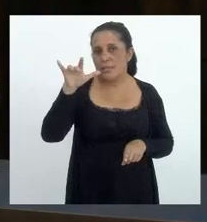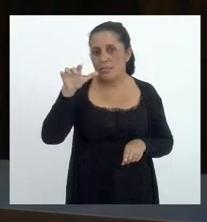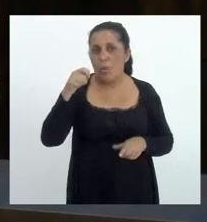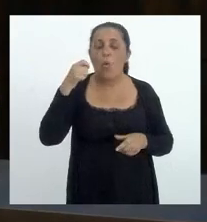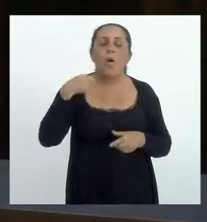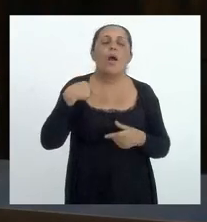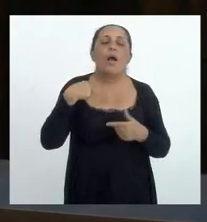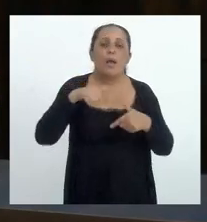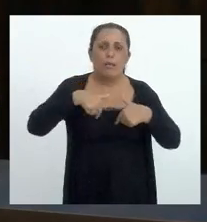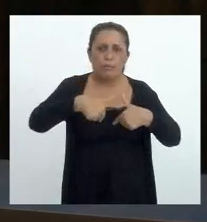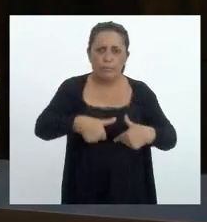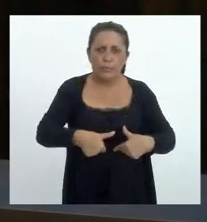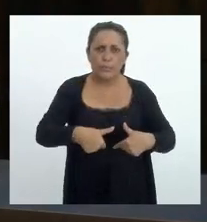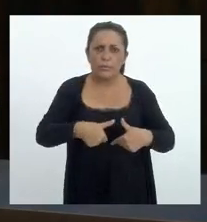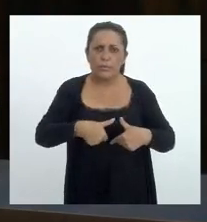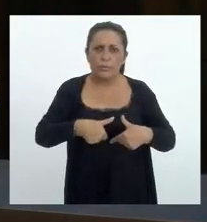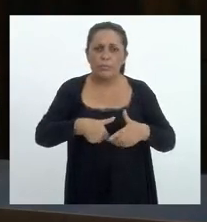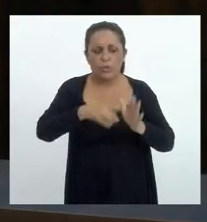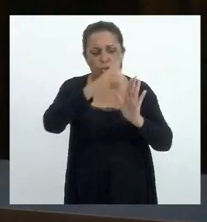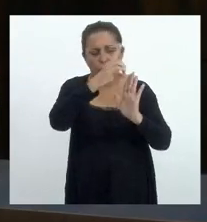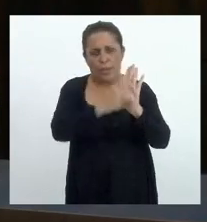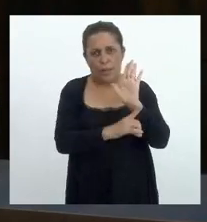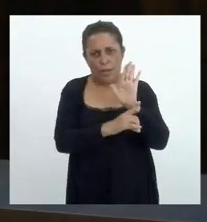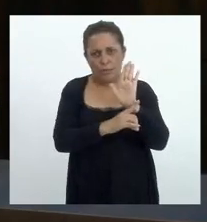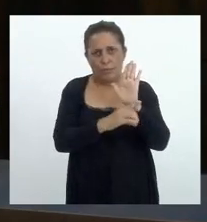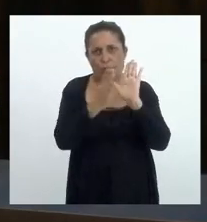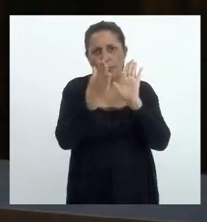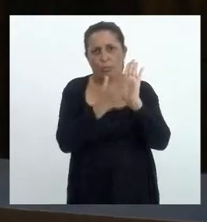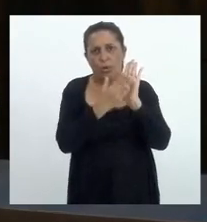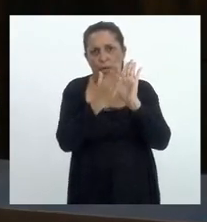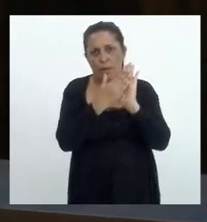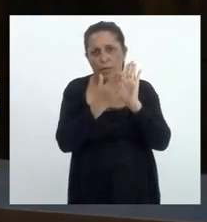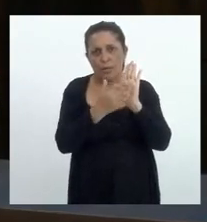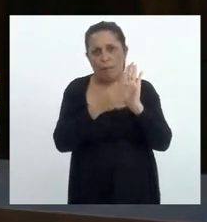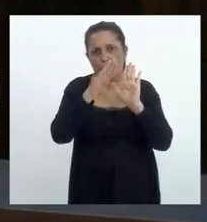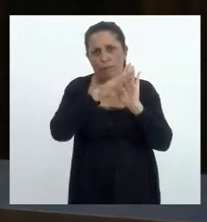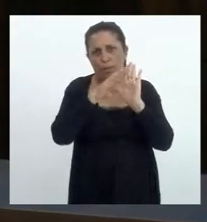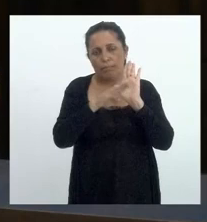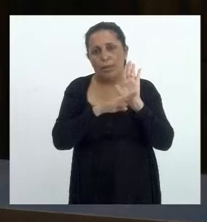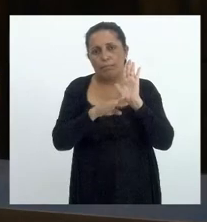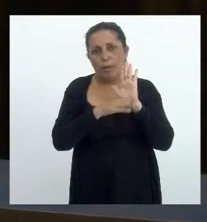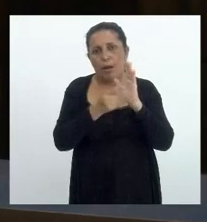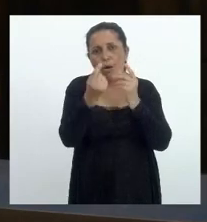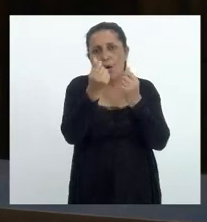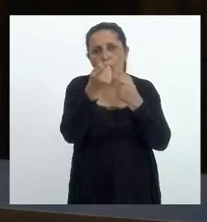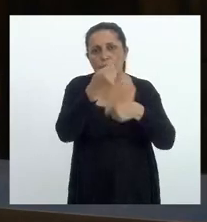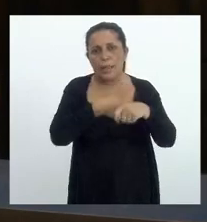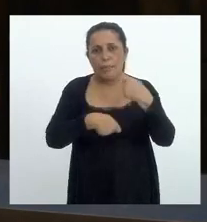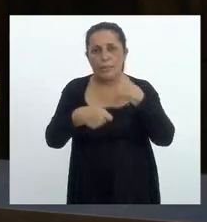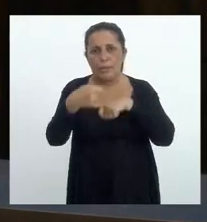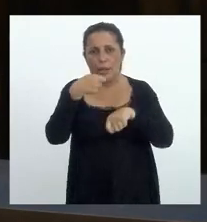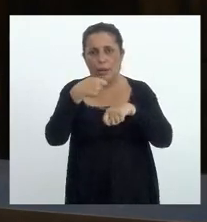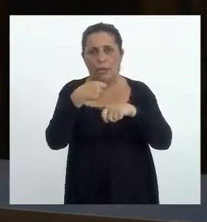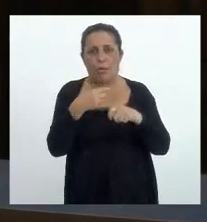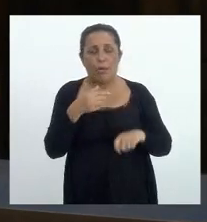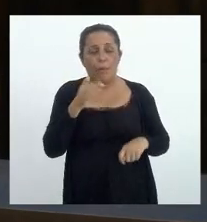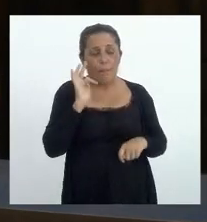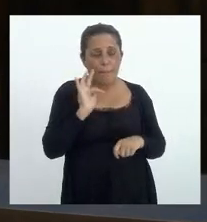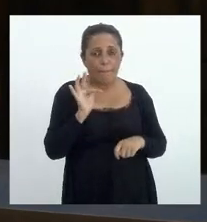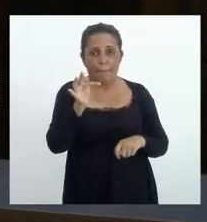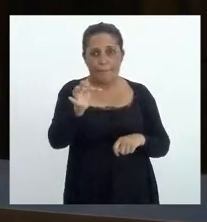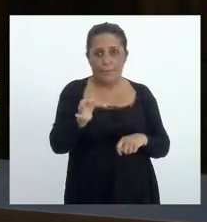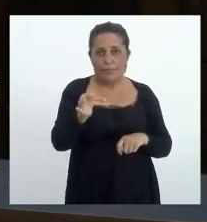por meio do Decreto de Programação Orçamentária, que prevê a execução do duodécimo e o que é